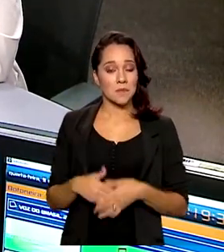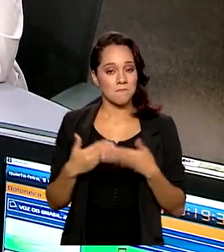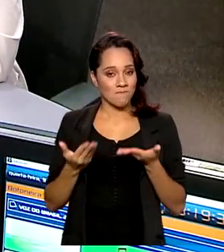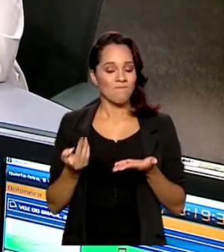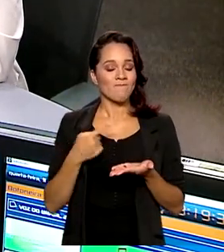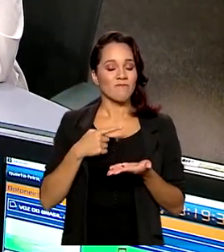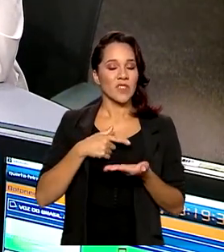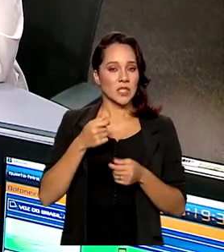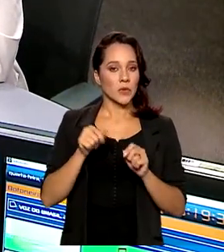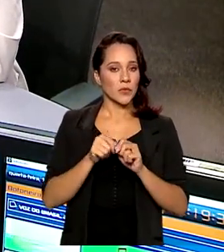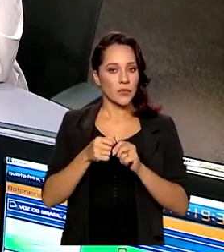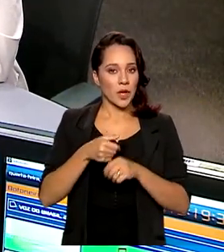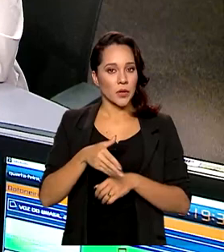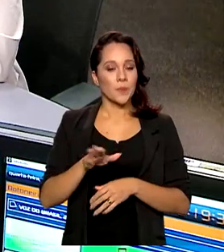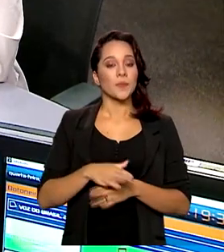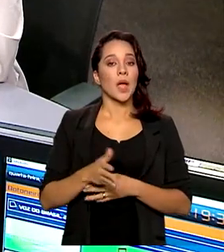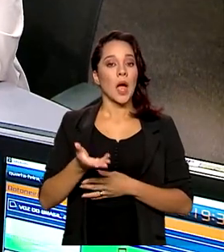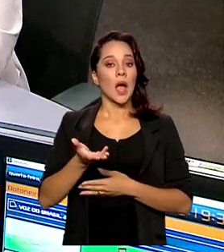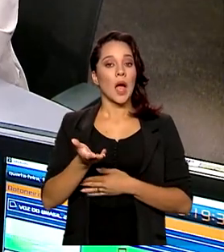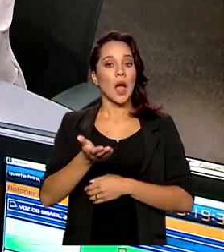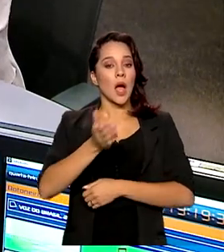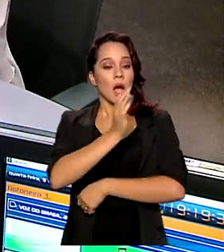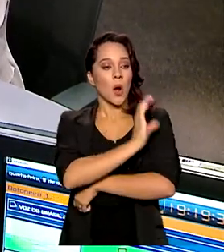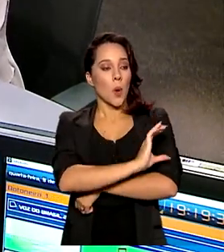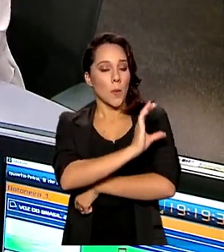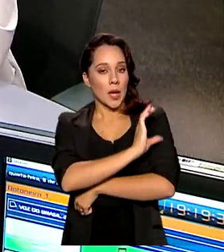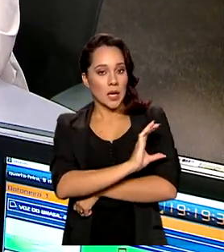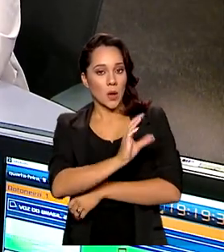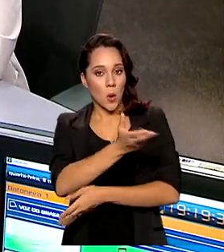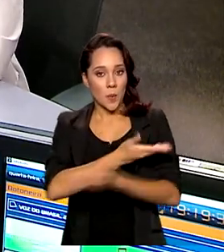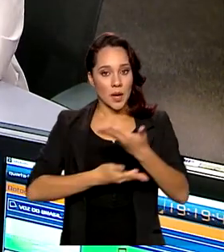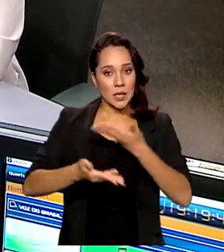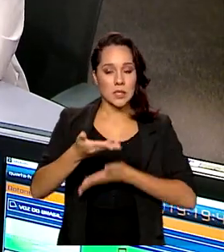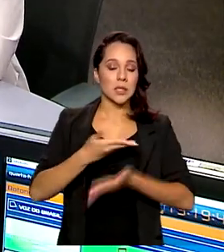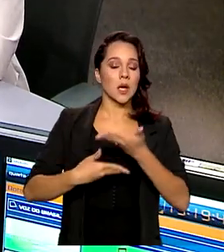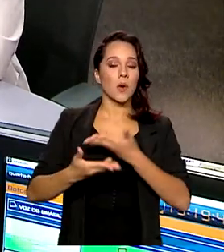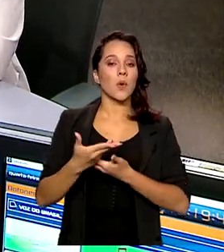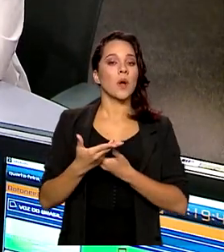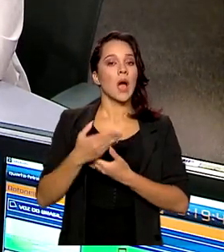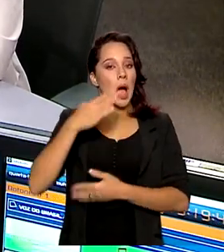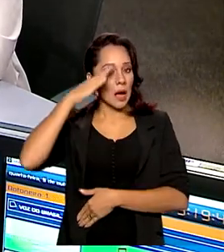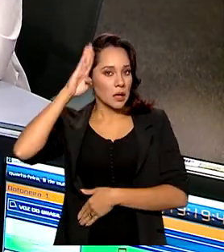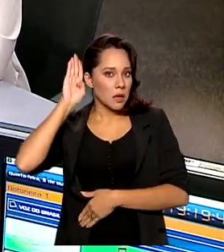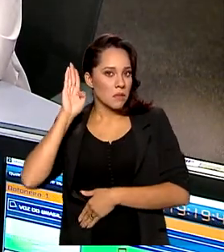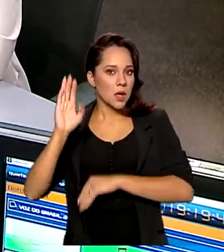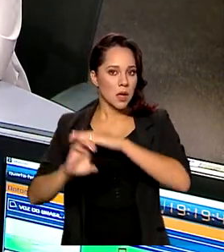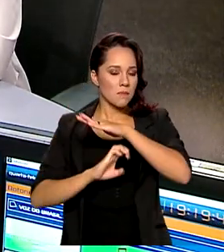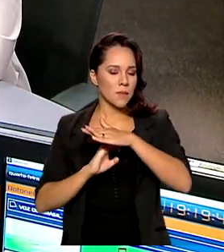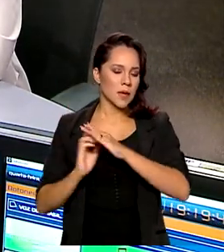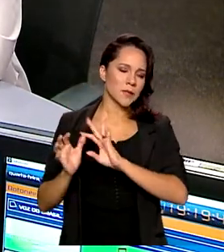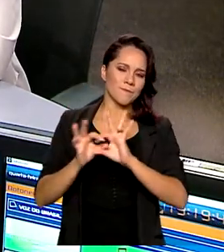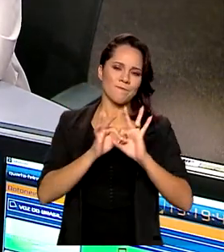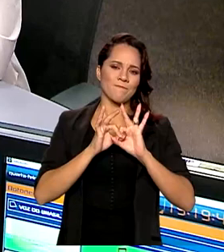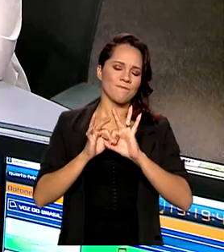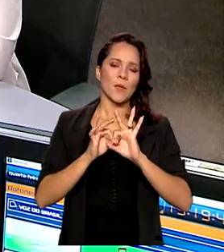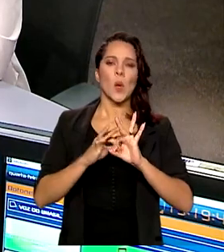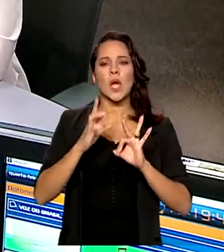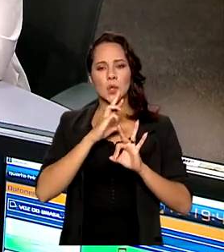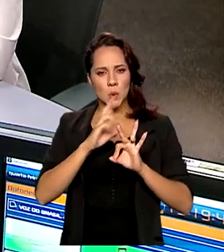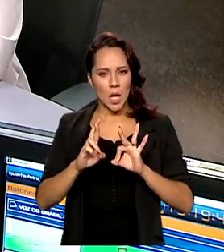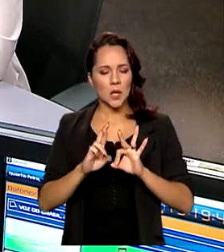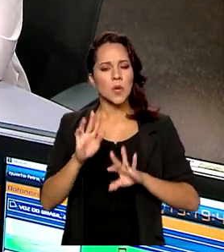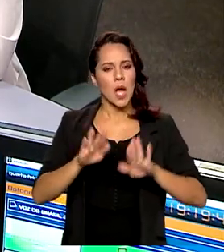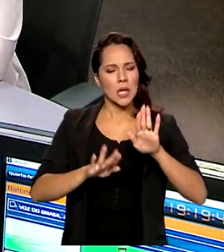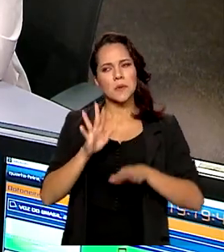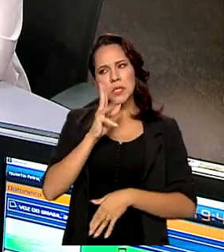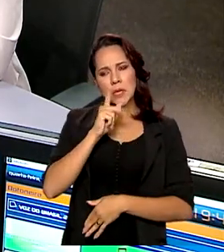vem sendo feito. A cooperação, academia e setor empresarial nunca foi tão forte. Os resultados, às